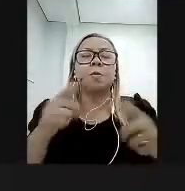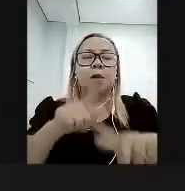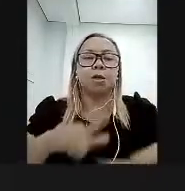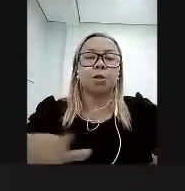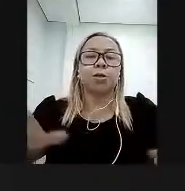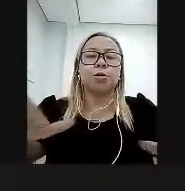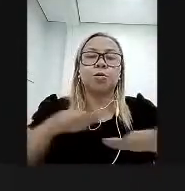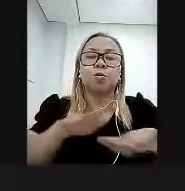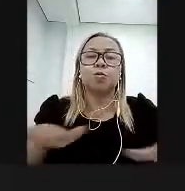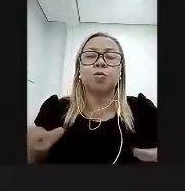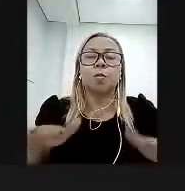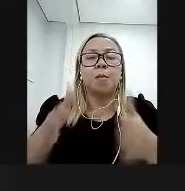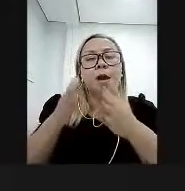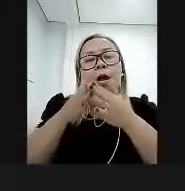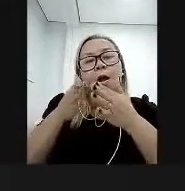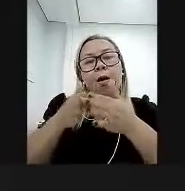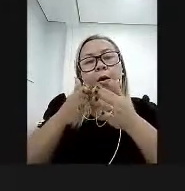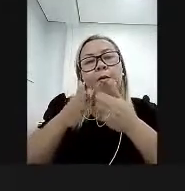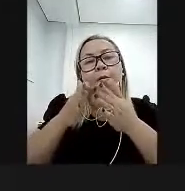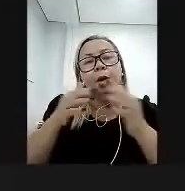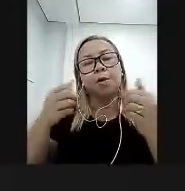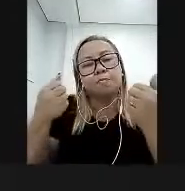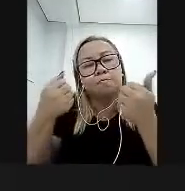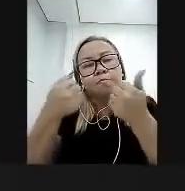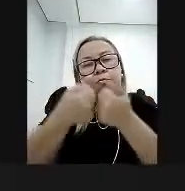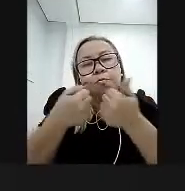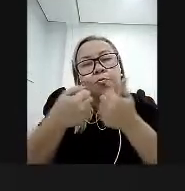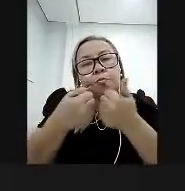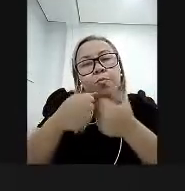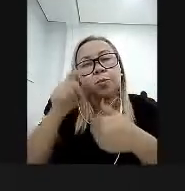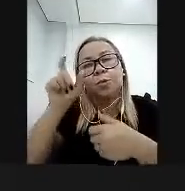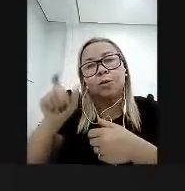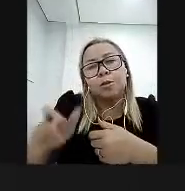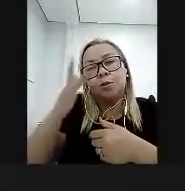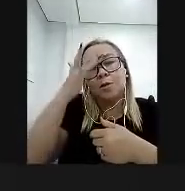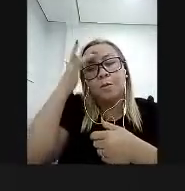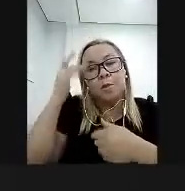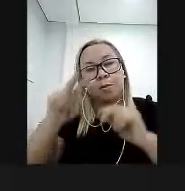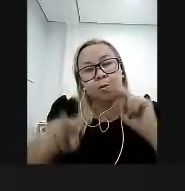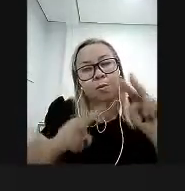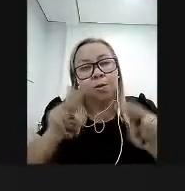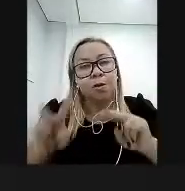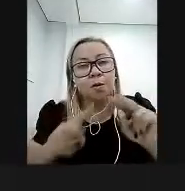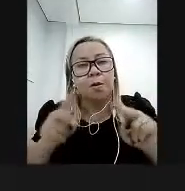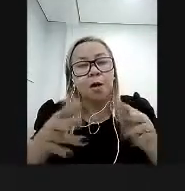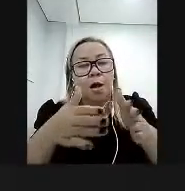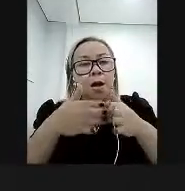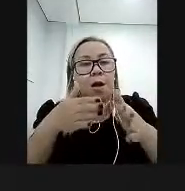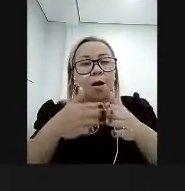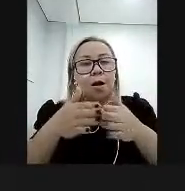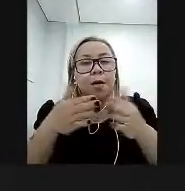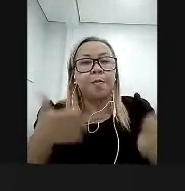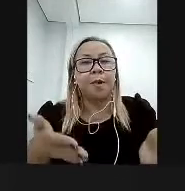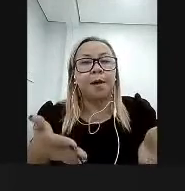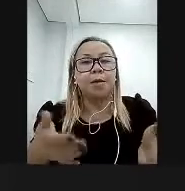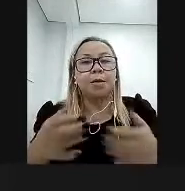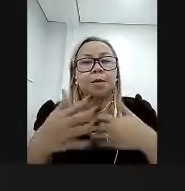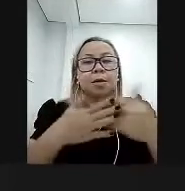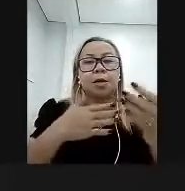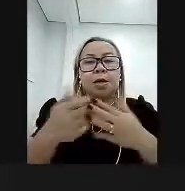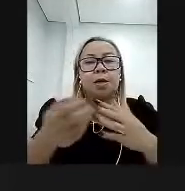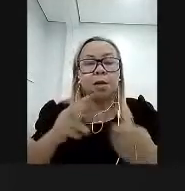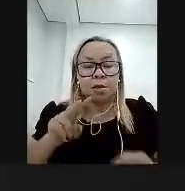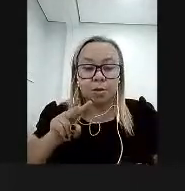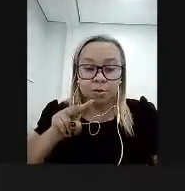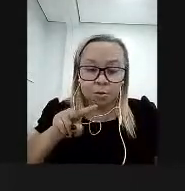ela solicita uma aproximação do espectador, ela solicita talvez esse ato, quando eu falo de se inclinar para olhar,